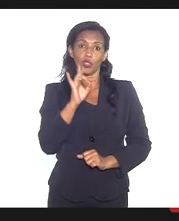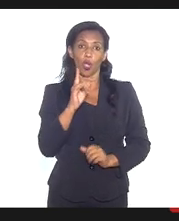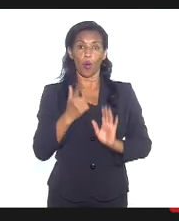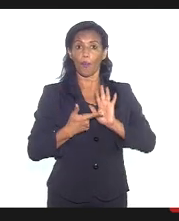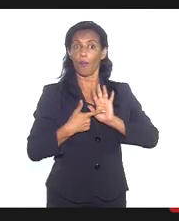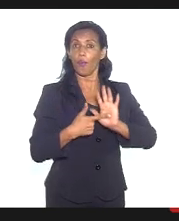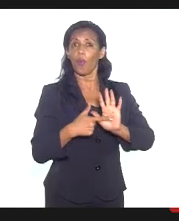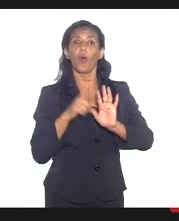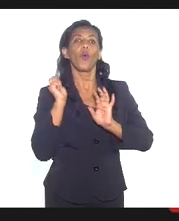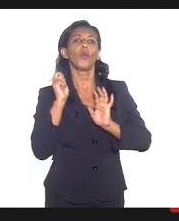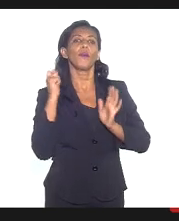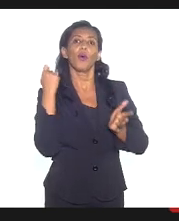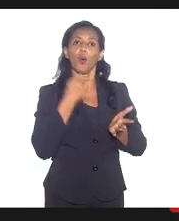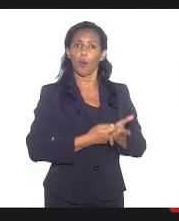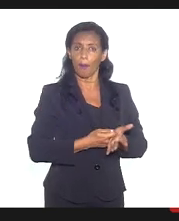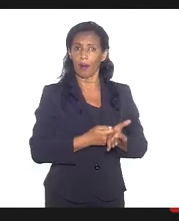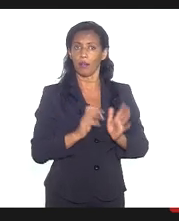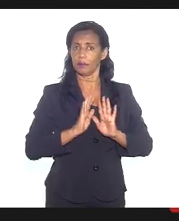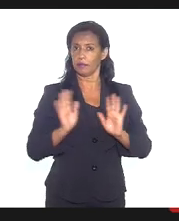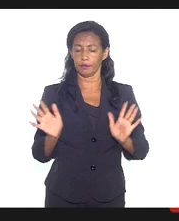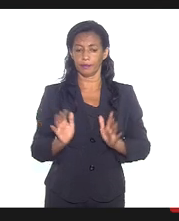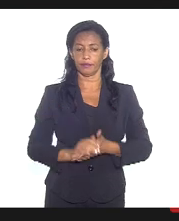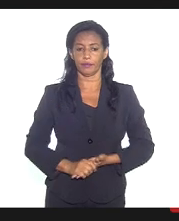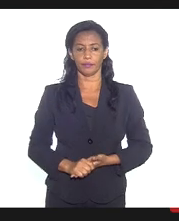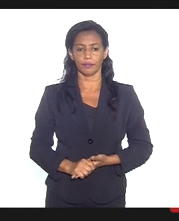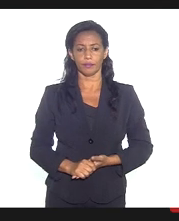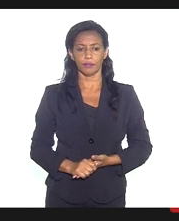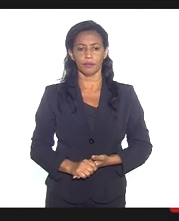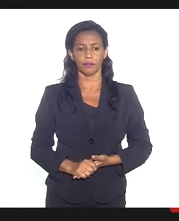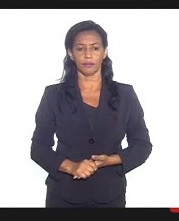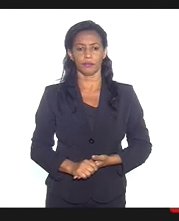né? Pode passar, Fortunato, por favor?